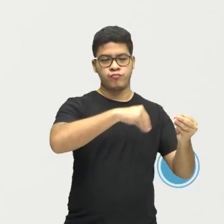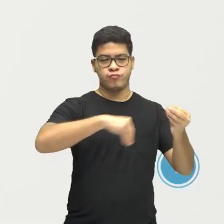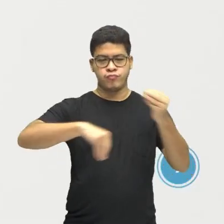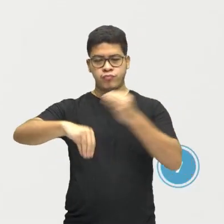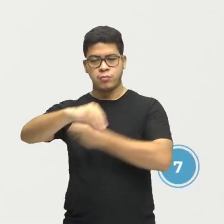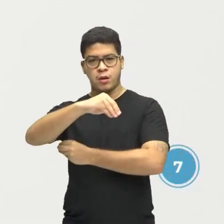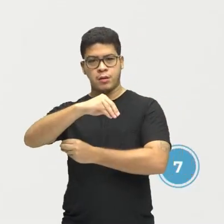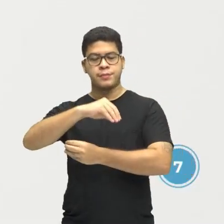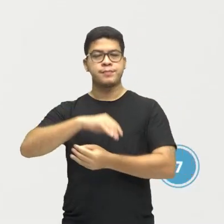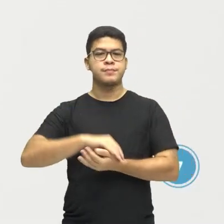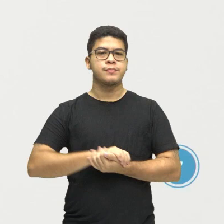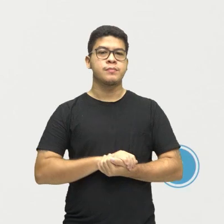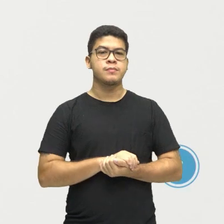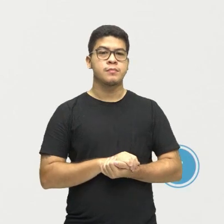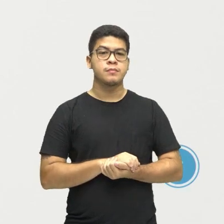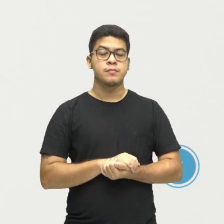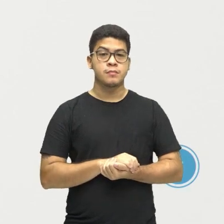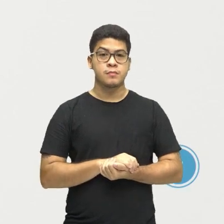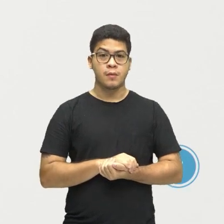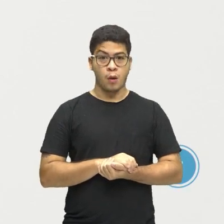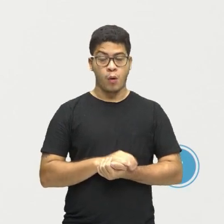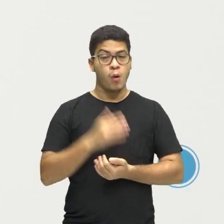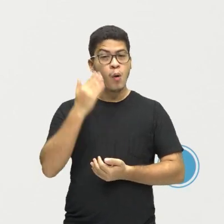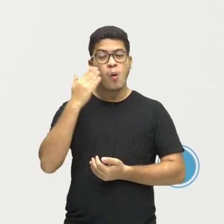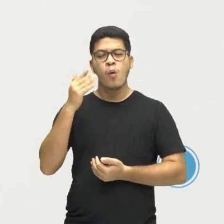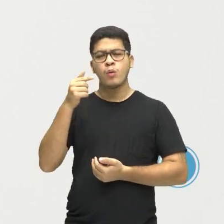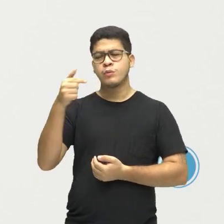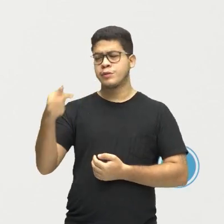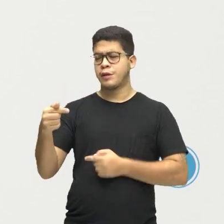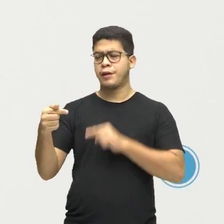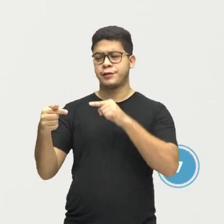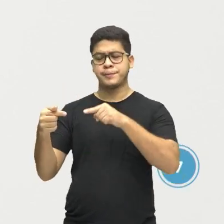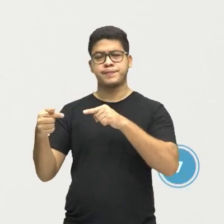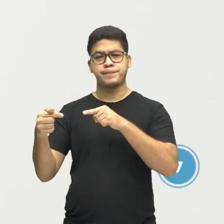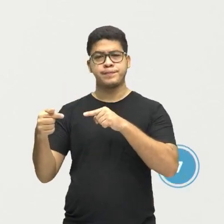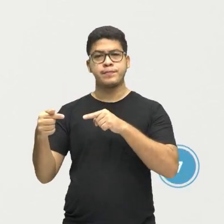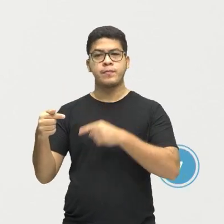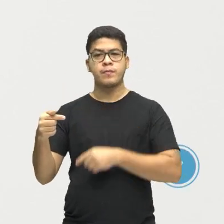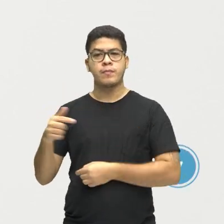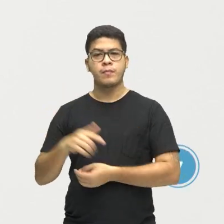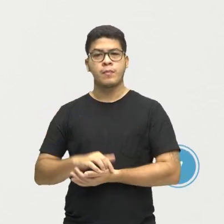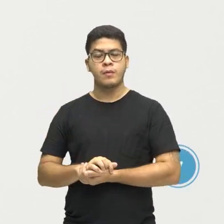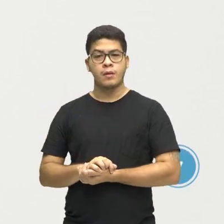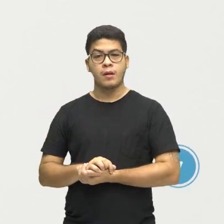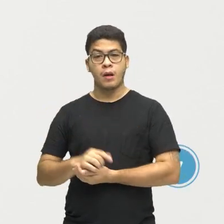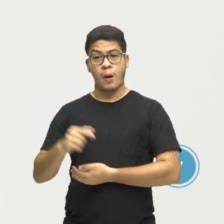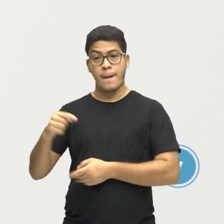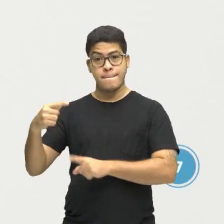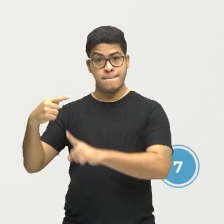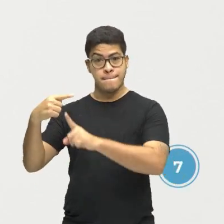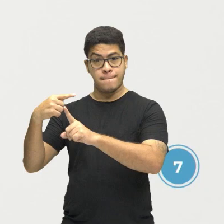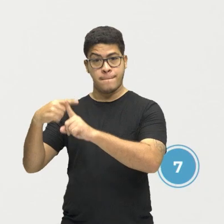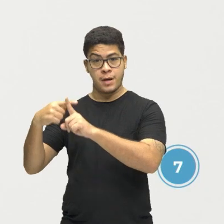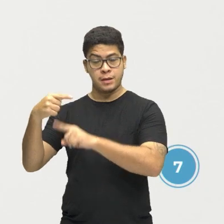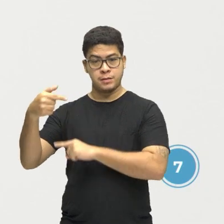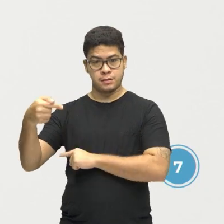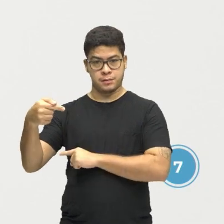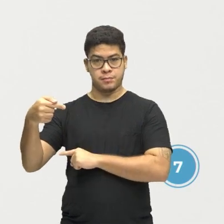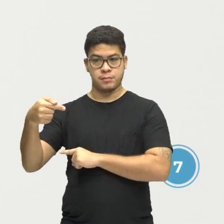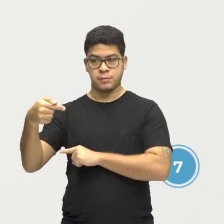Olha o que aconteceu com o 7. O 7 ele era positivo, ele veio para o segundo membro negativo,